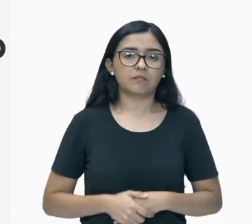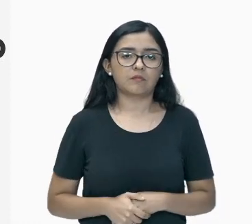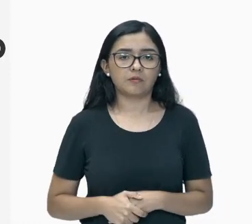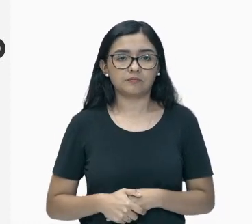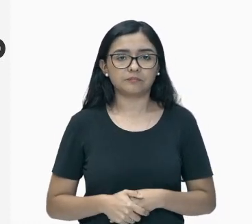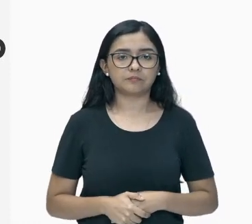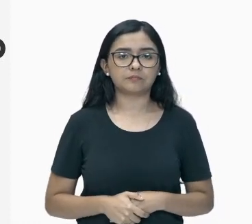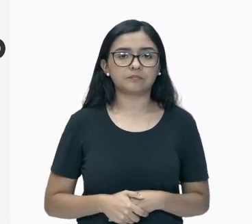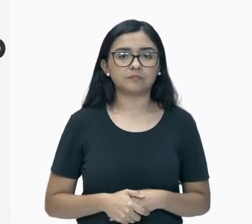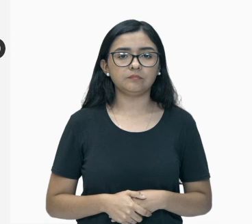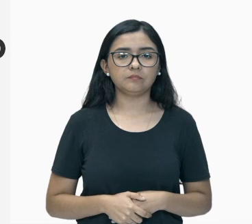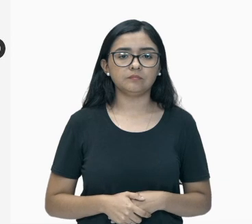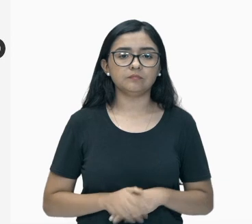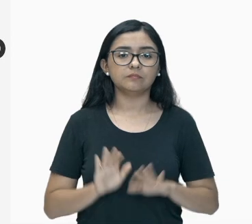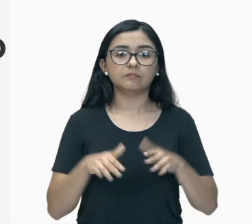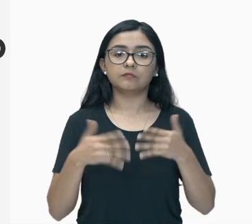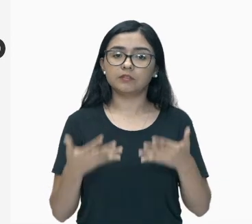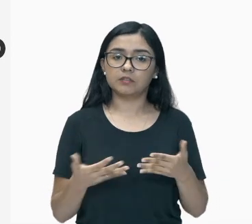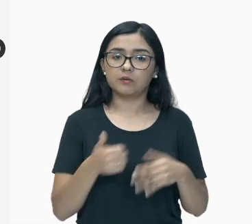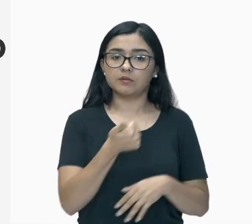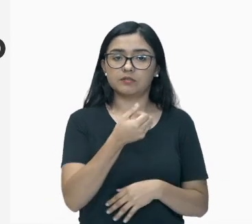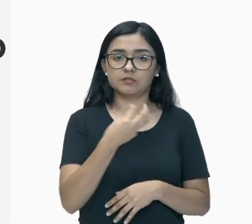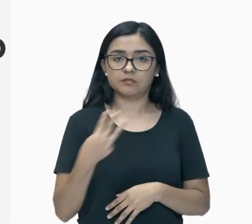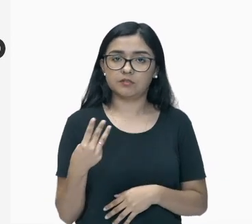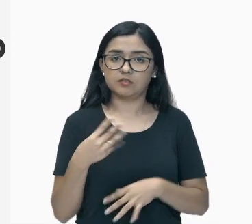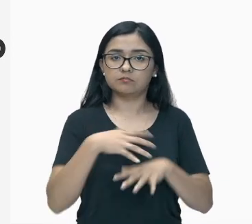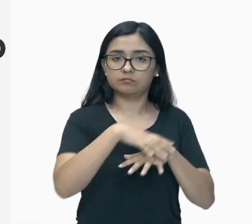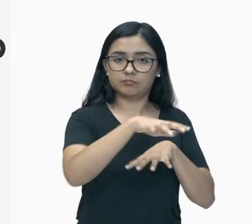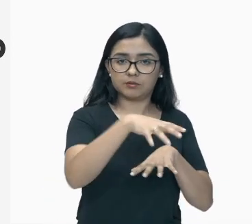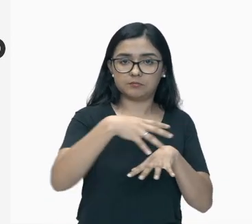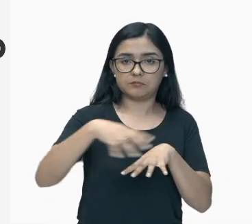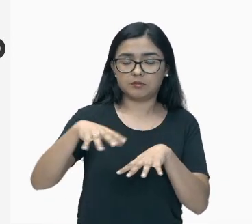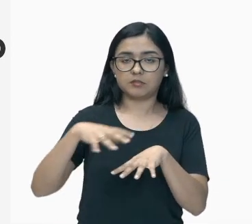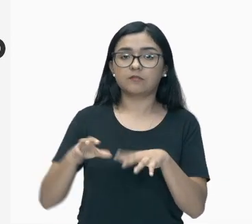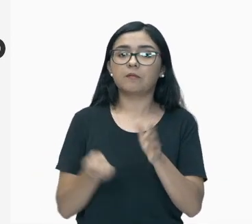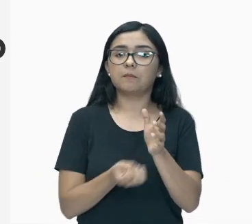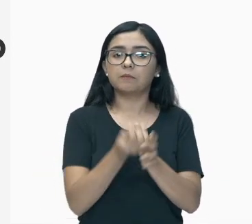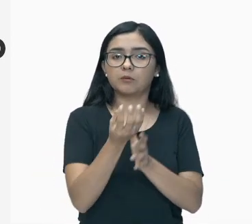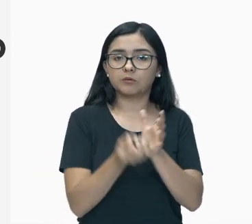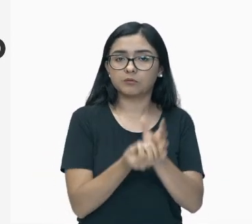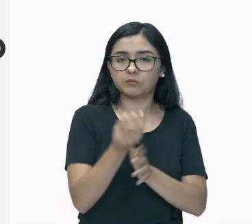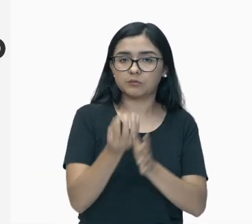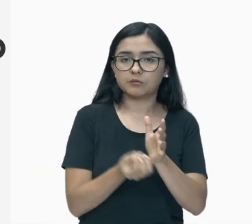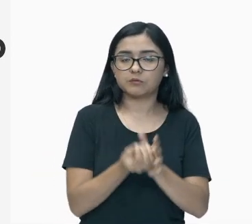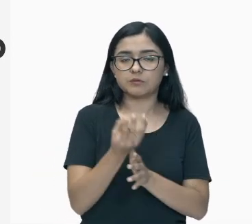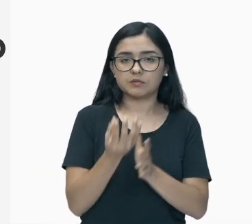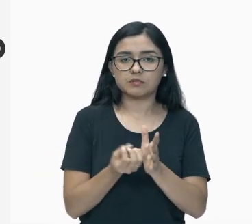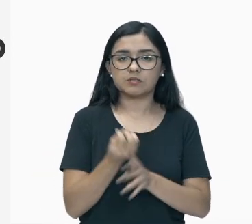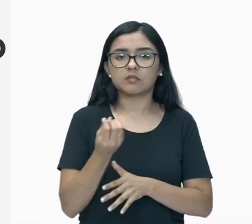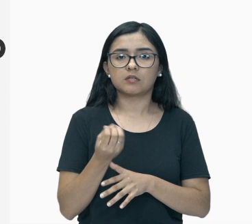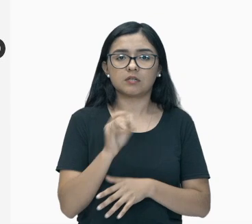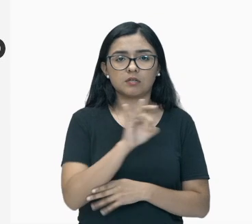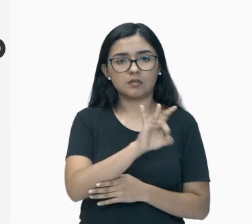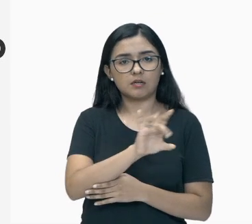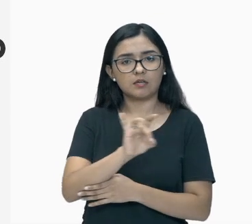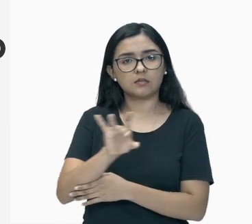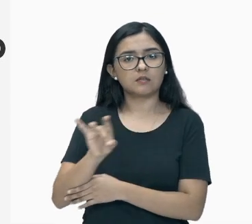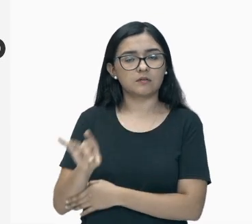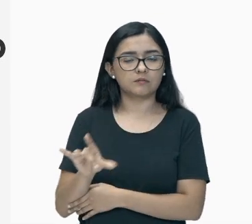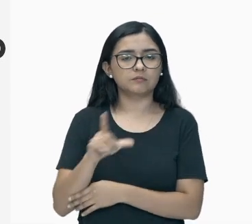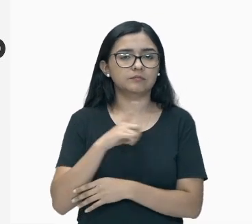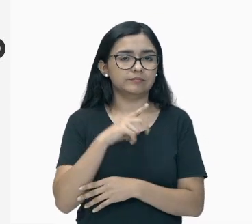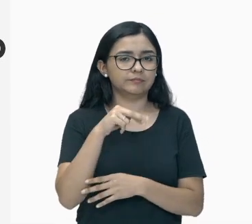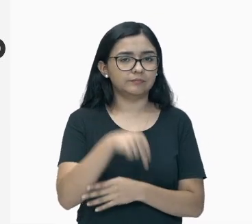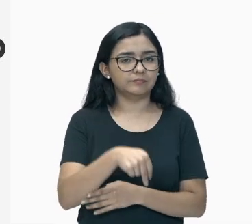E essas colônias, são colônias que vão produzir, né, que tem aí quando nós vimos as colônias do